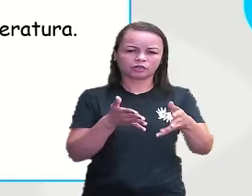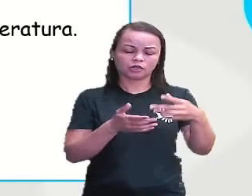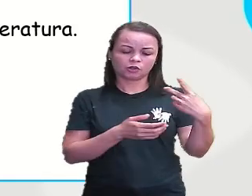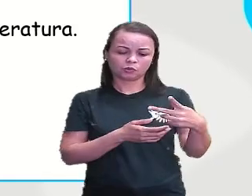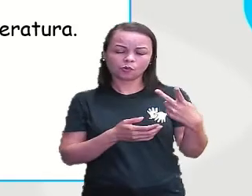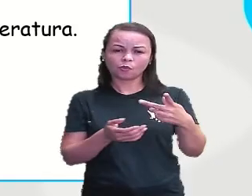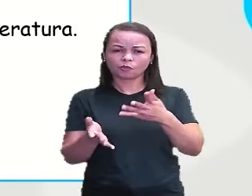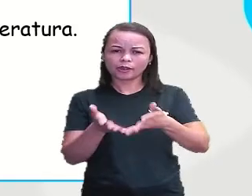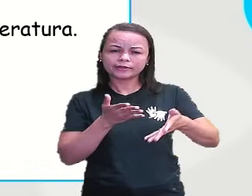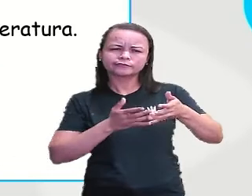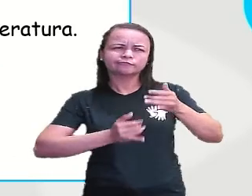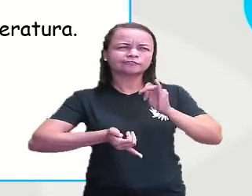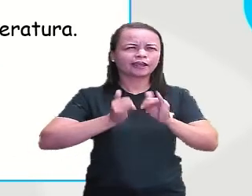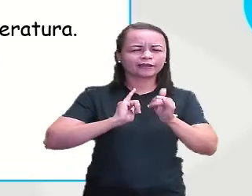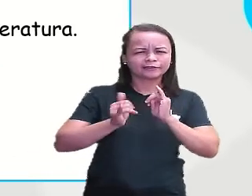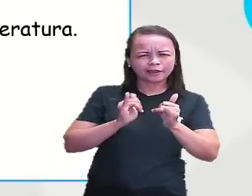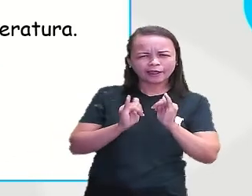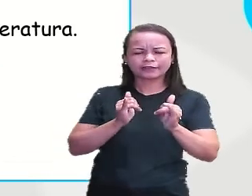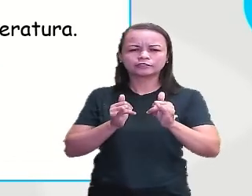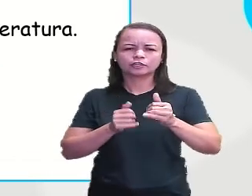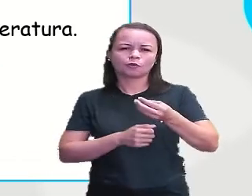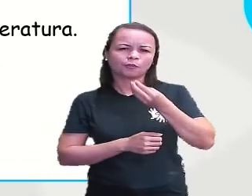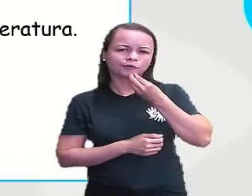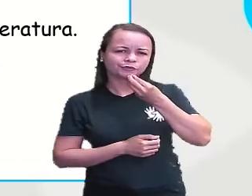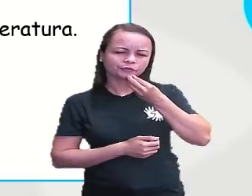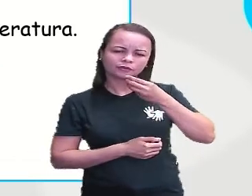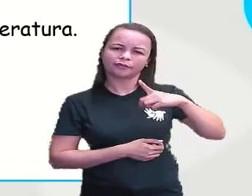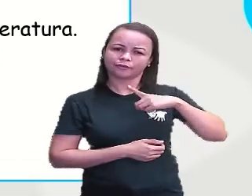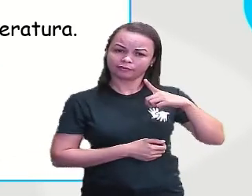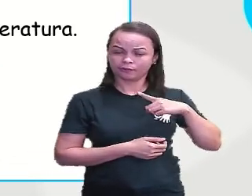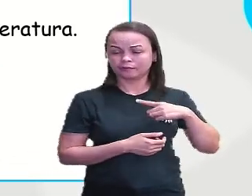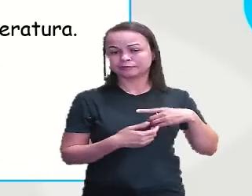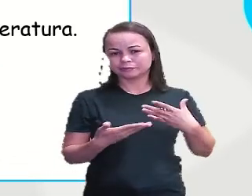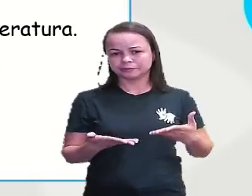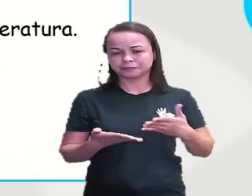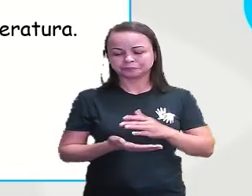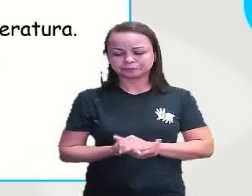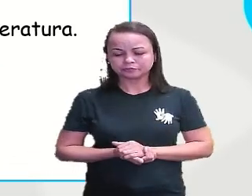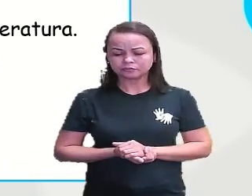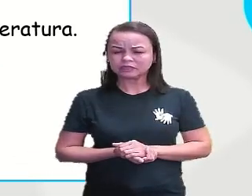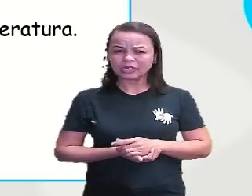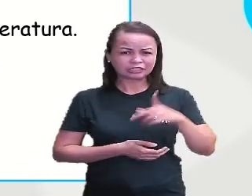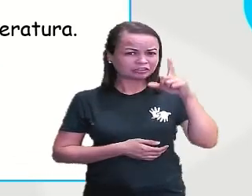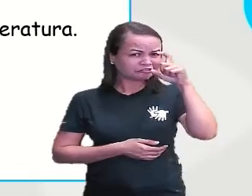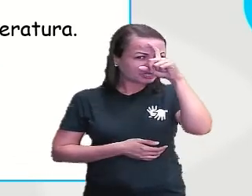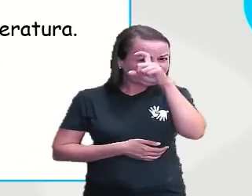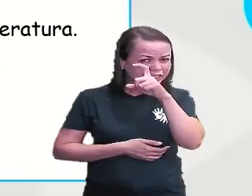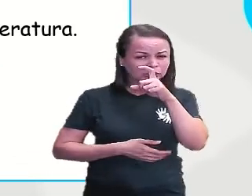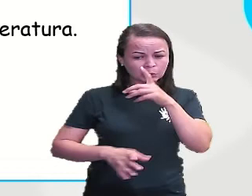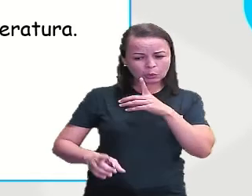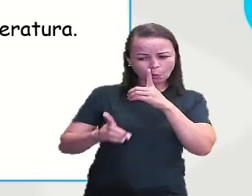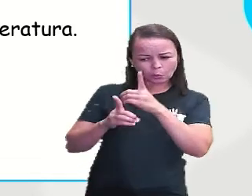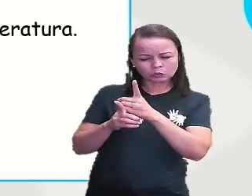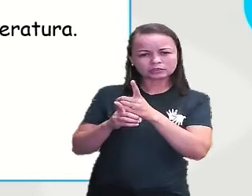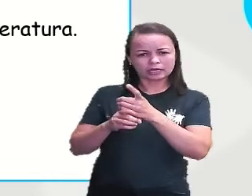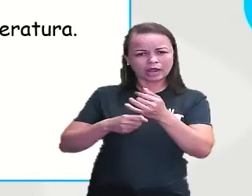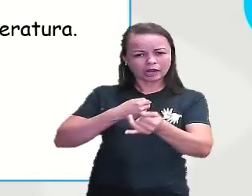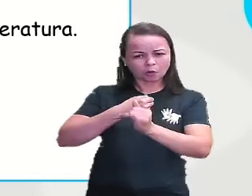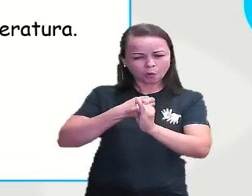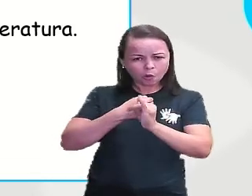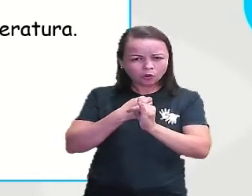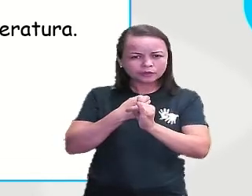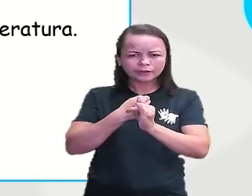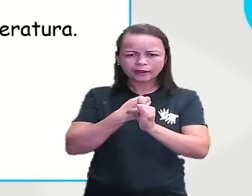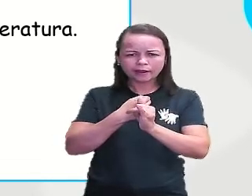essa internet, com essas oportunidades que nós temos, não é difícil encontrar as crônicas